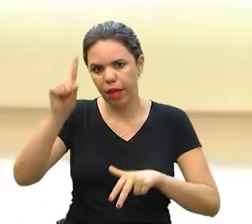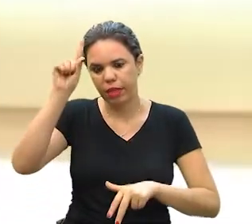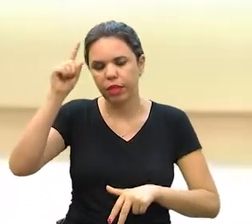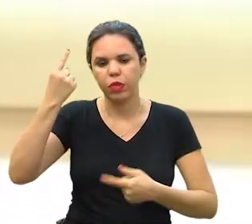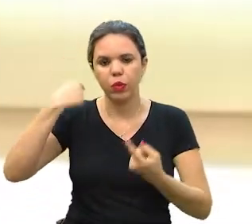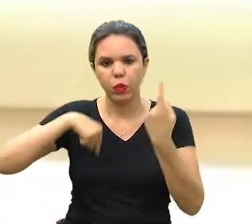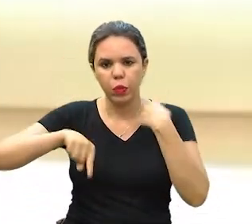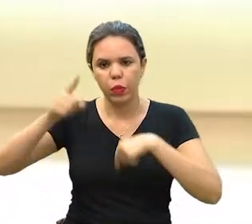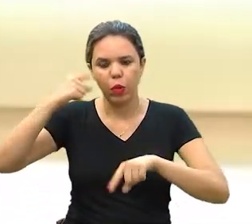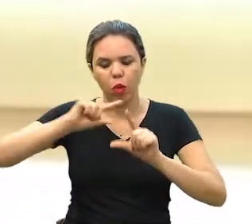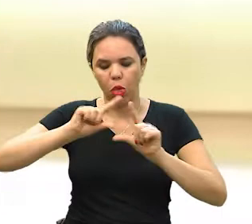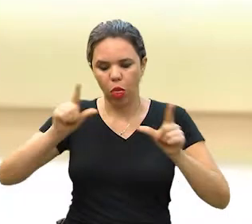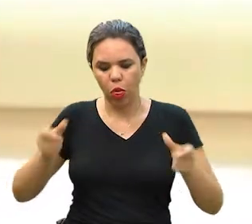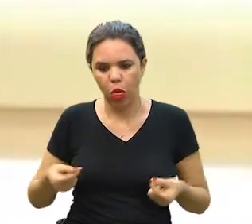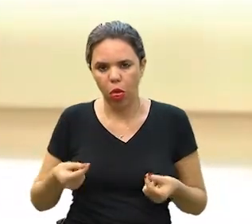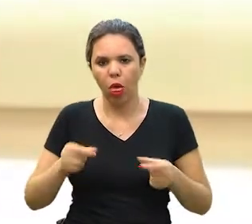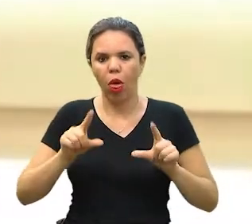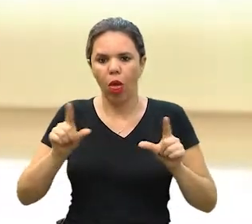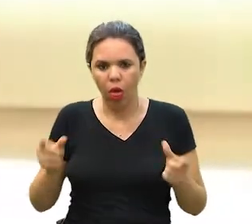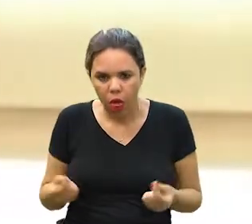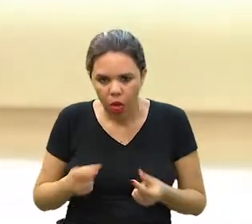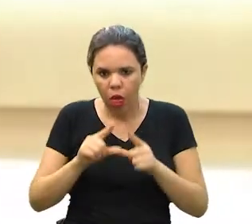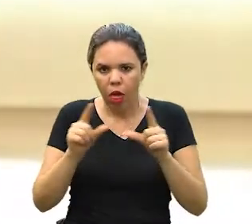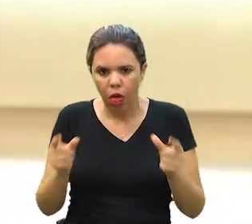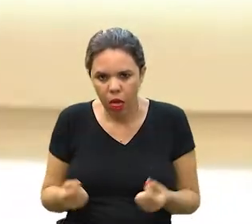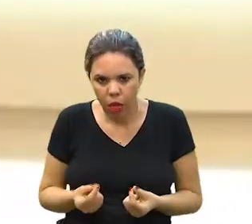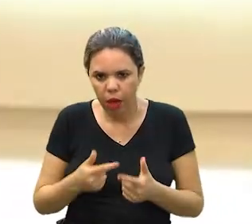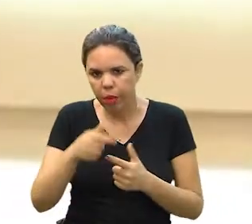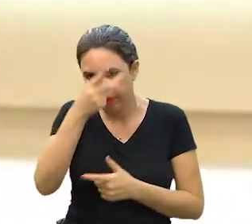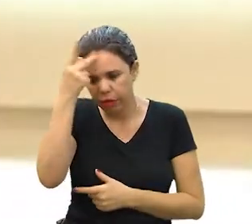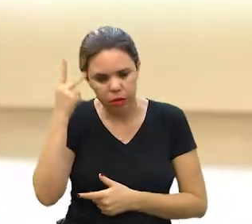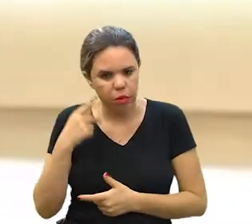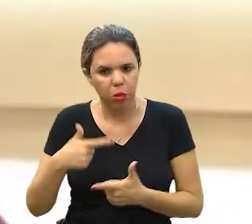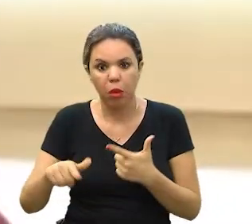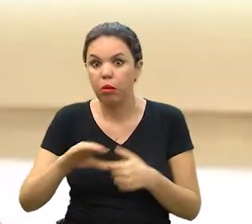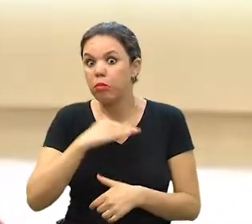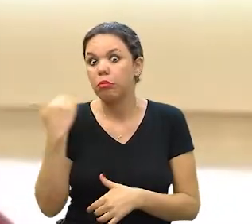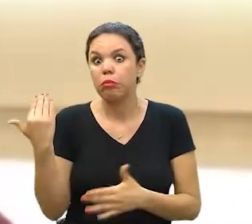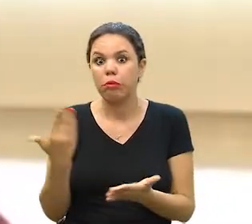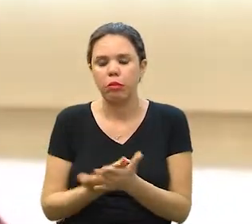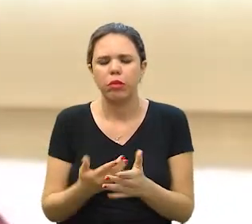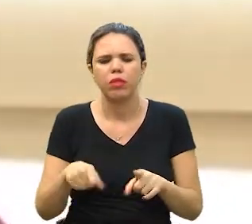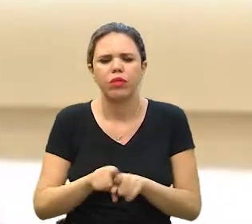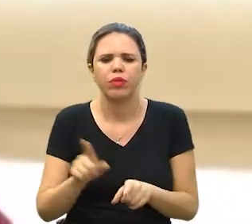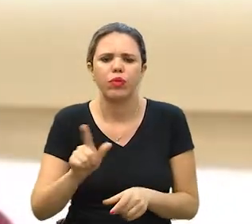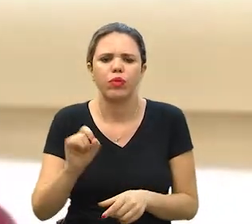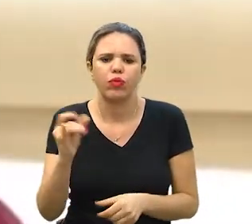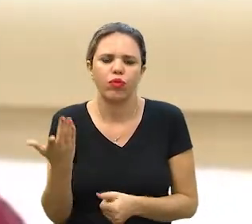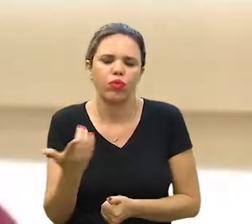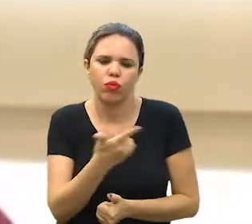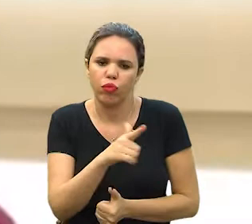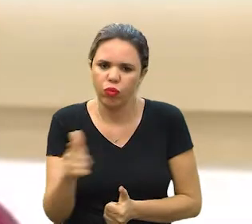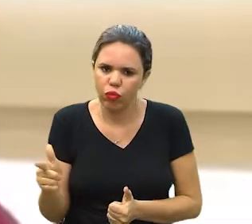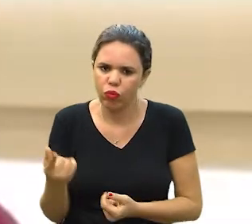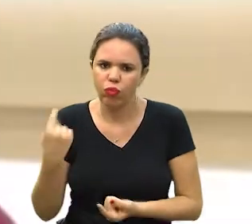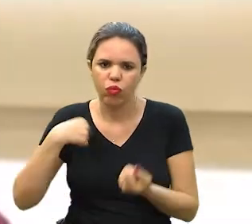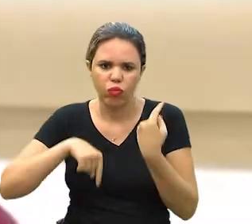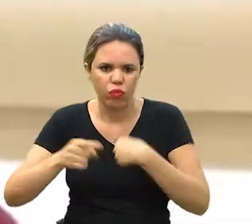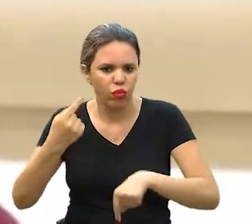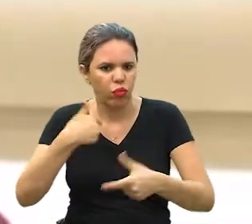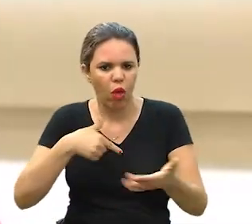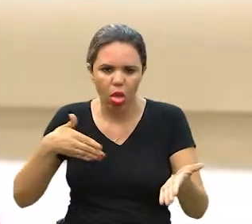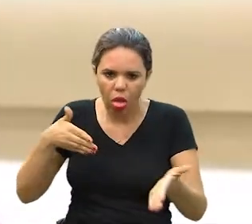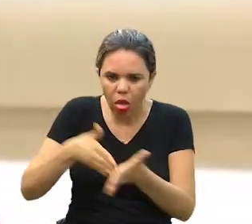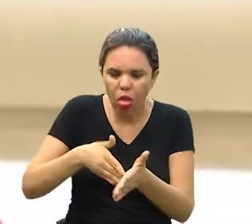na circulação do pulmão. Nessa situação, a paciente pode vir ao óbito. E, claro, se você não tem